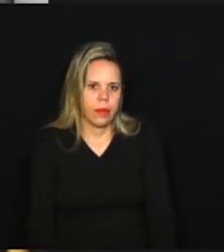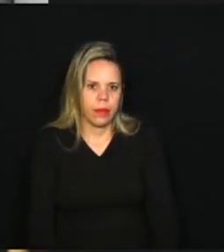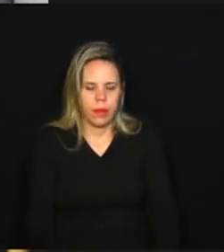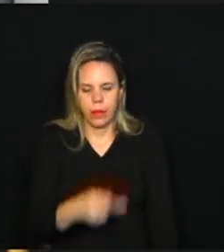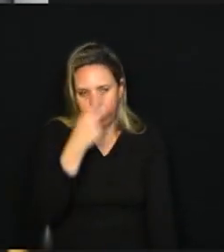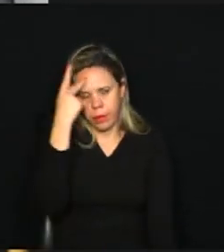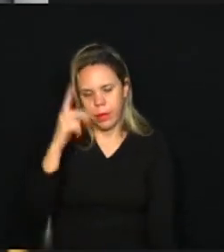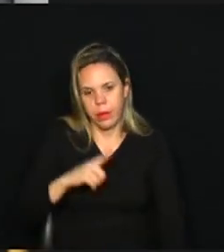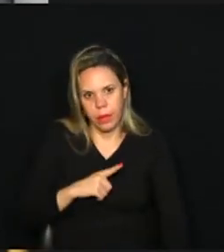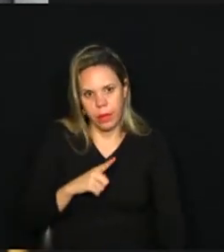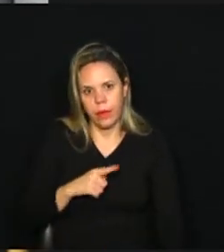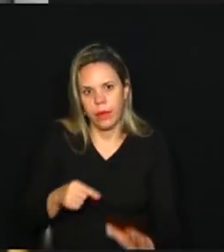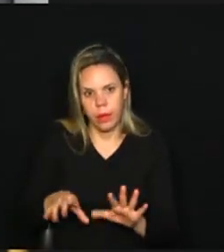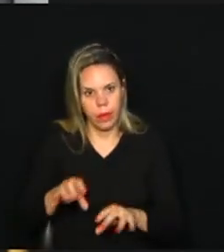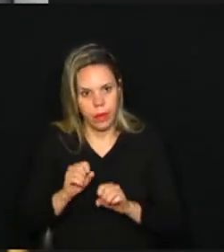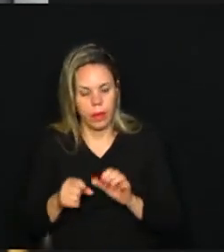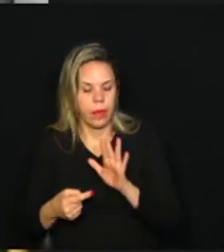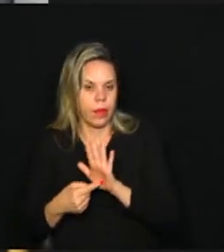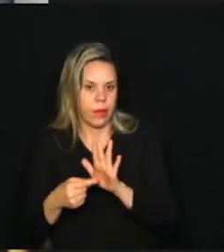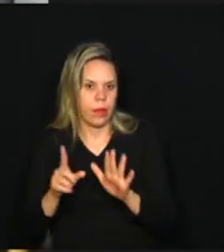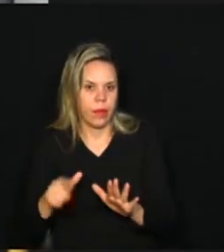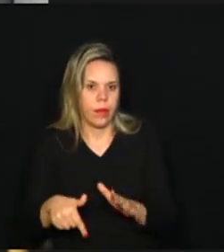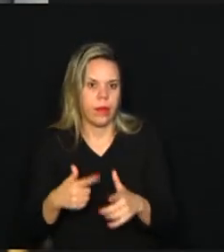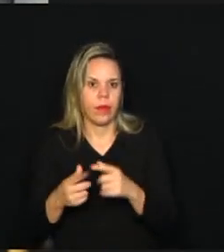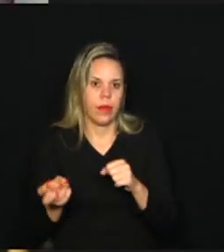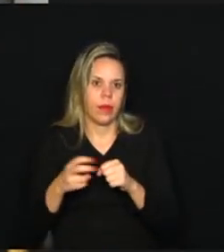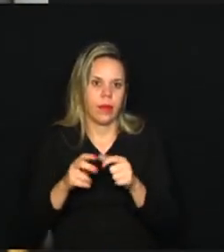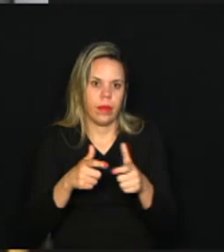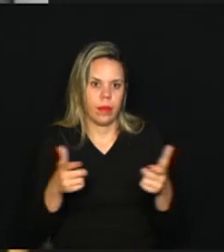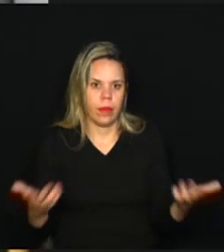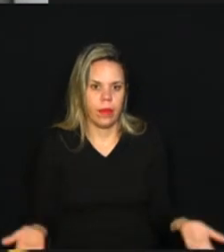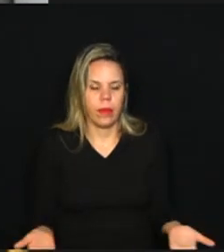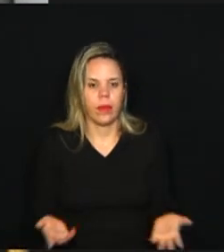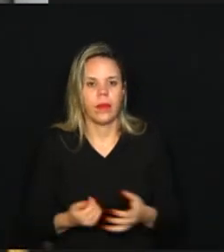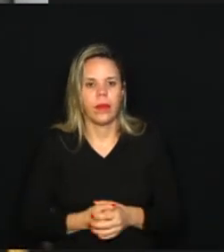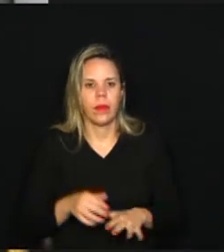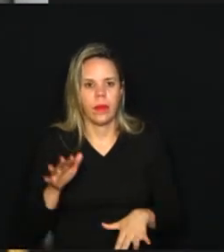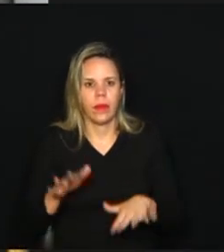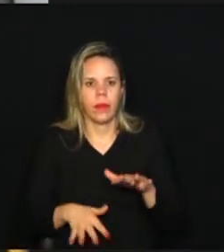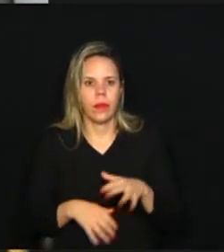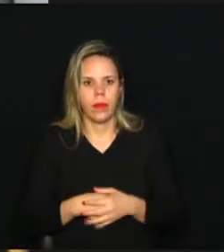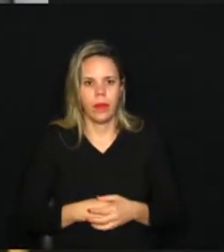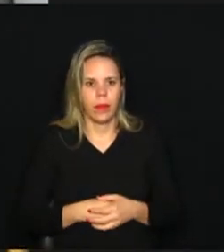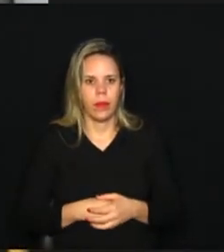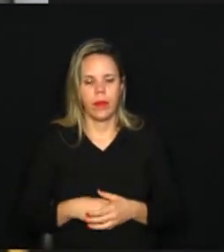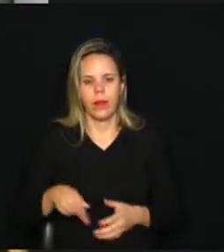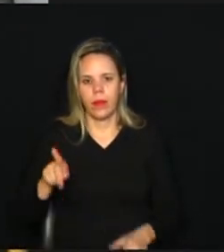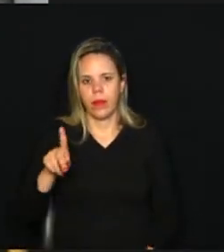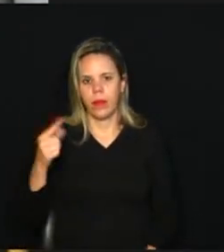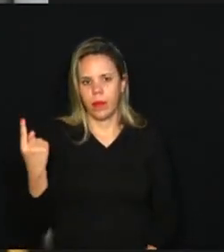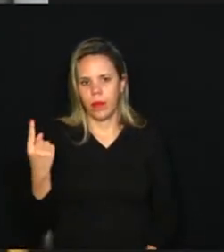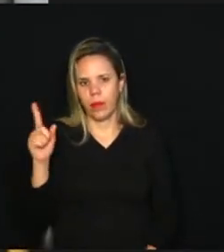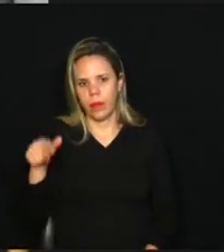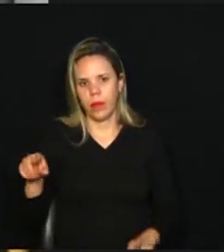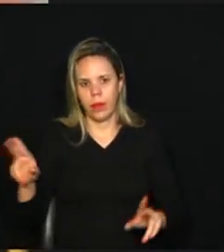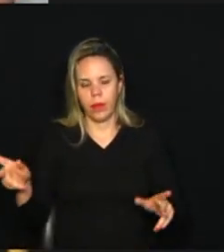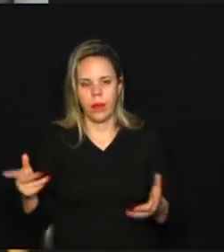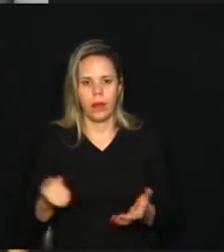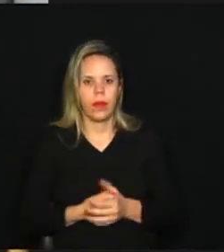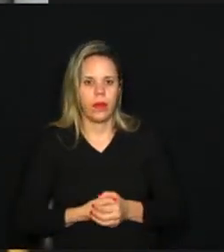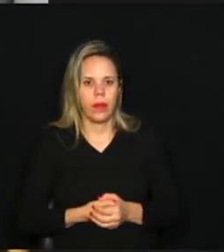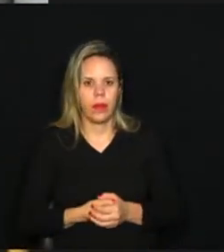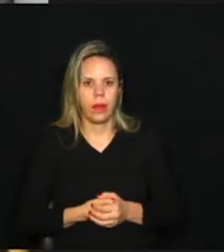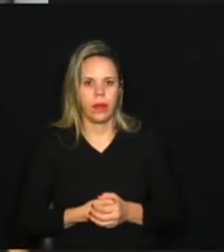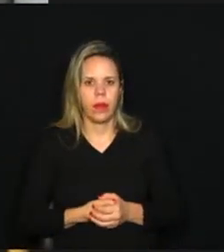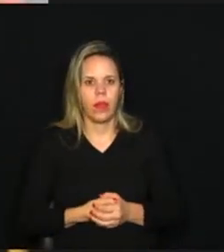vão ter sintomas, e essa carga viral é a maior, né? A gente, talvez com essa P1 seja diferente, mas na